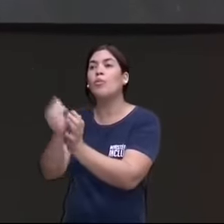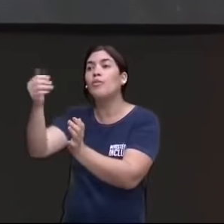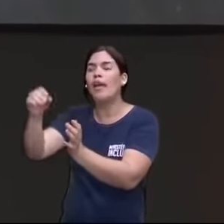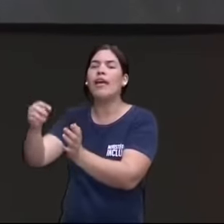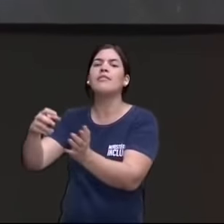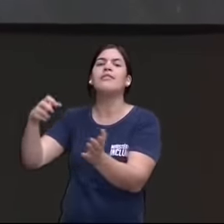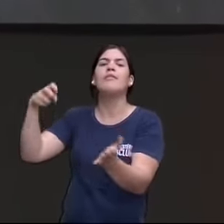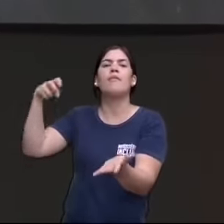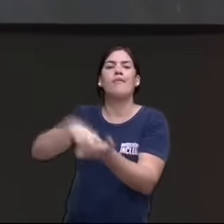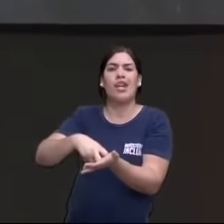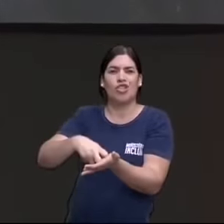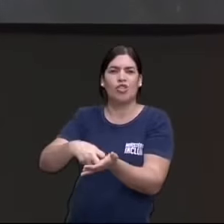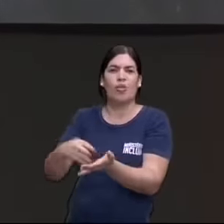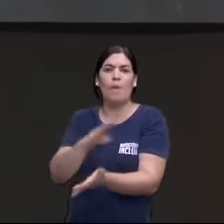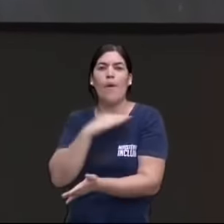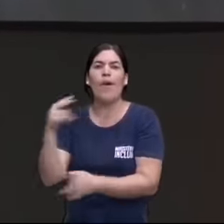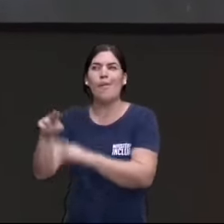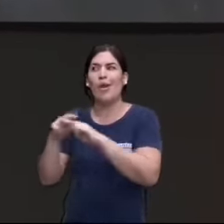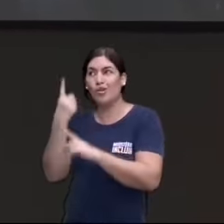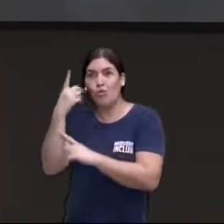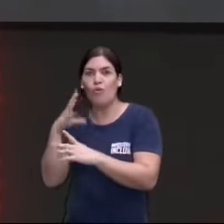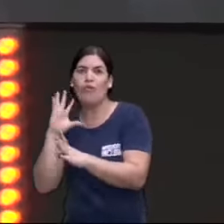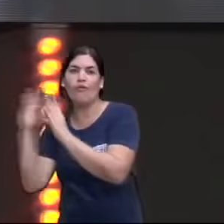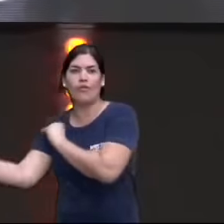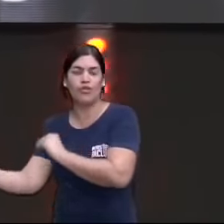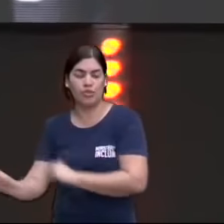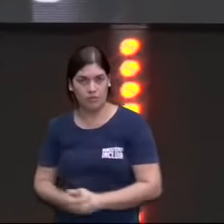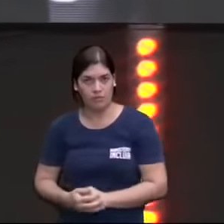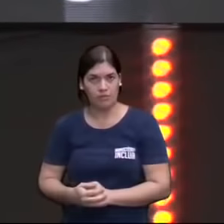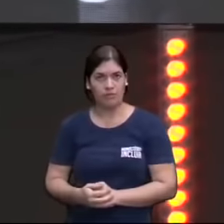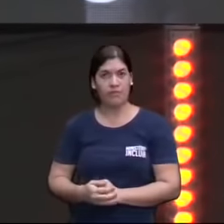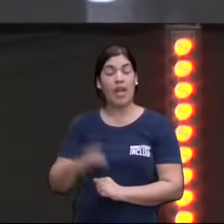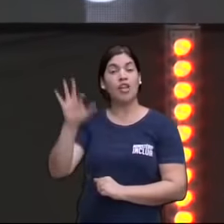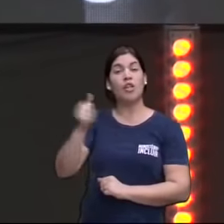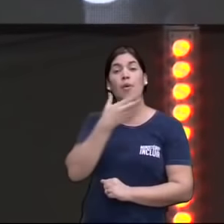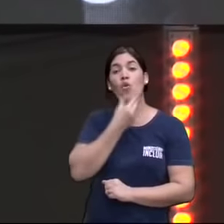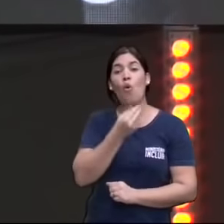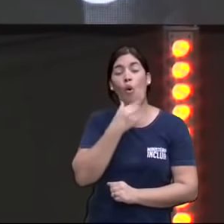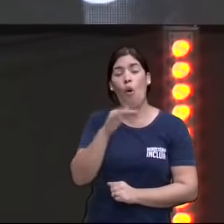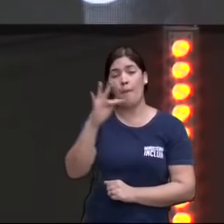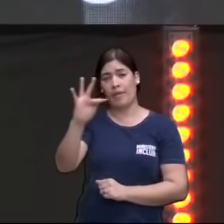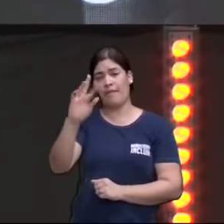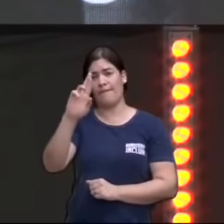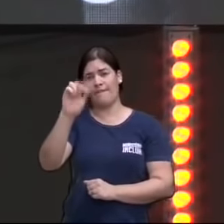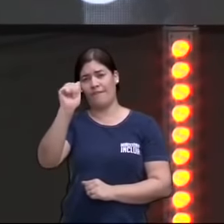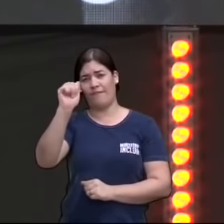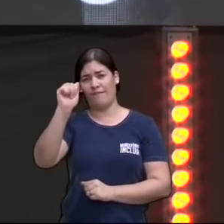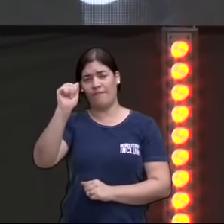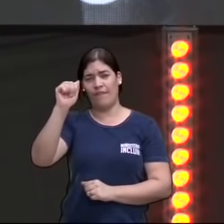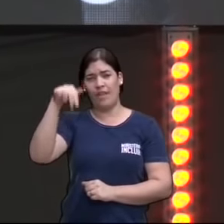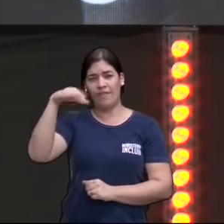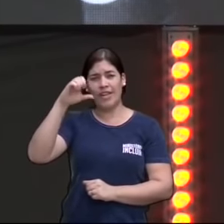morreriam, e finalmente citaram o nome de um homem chamado Francis